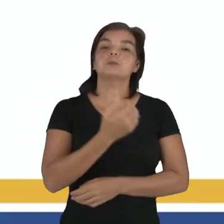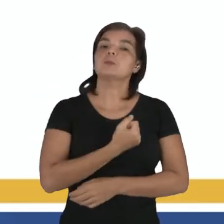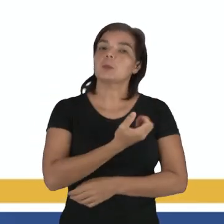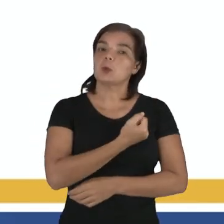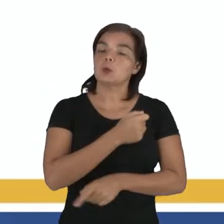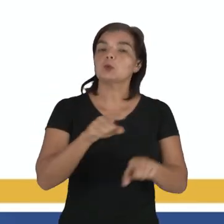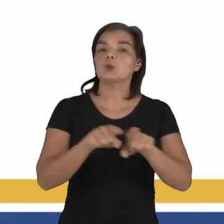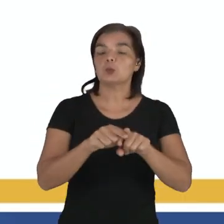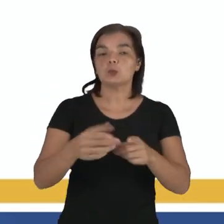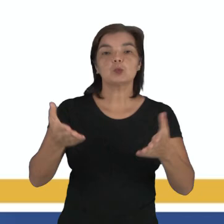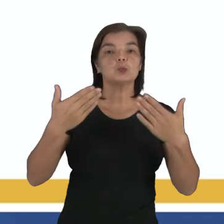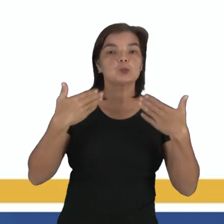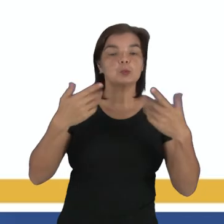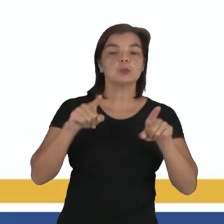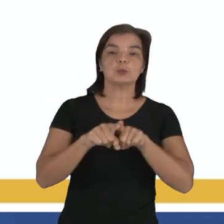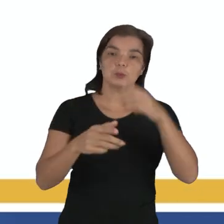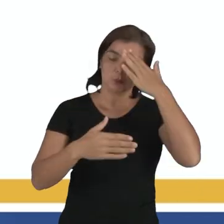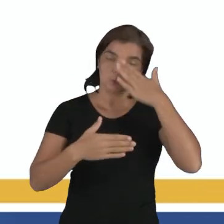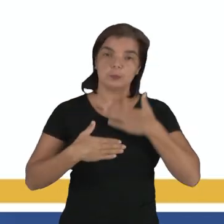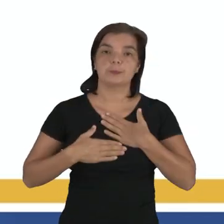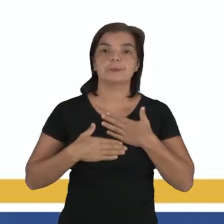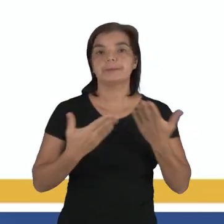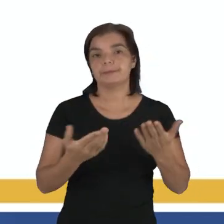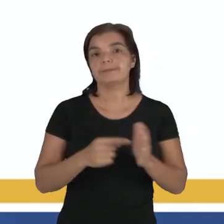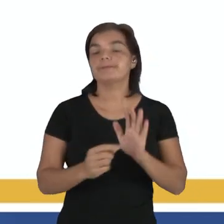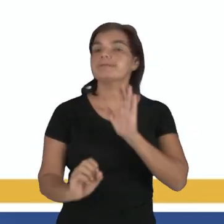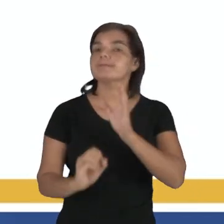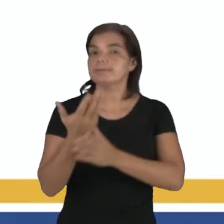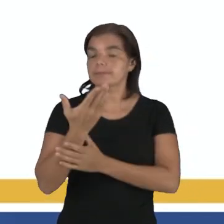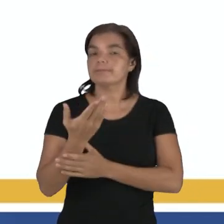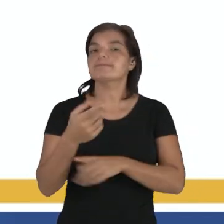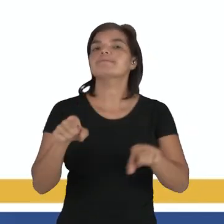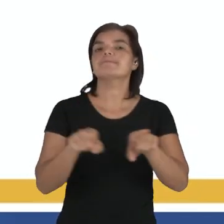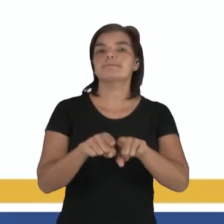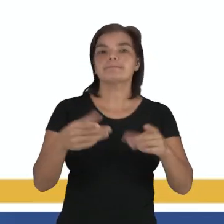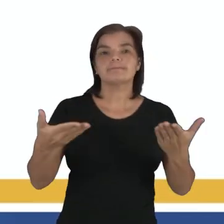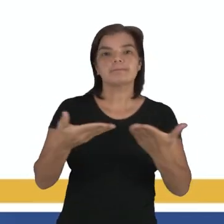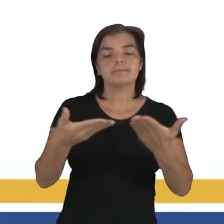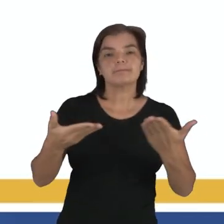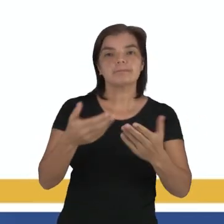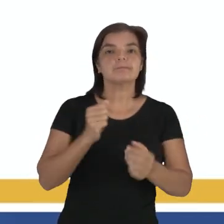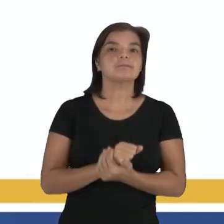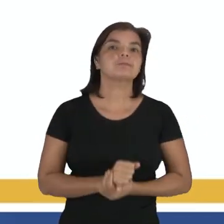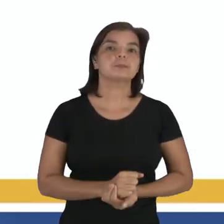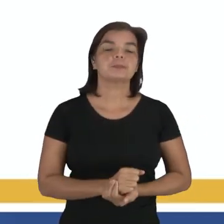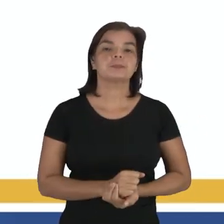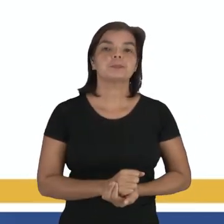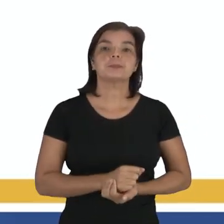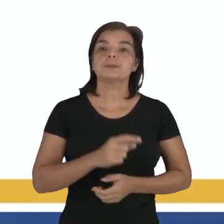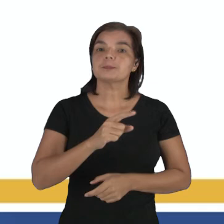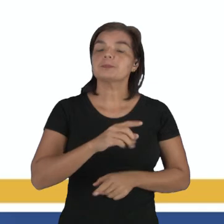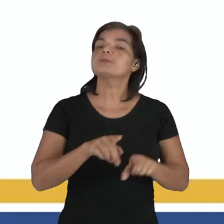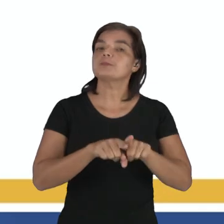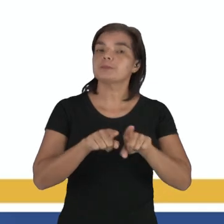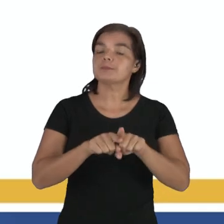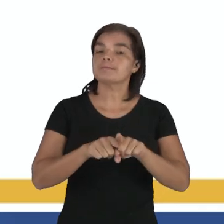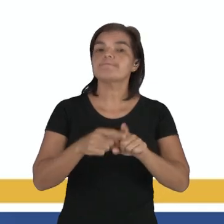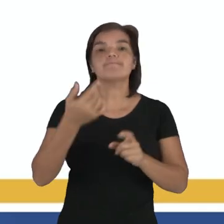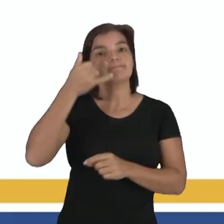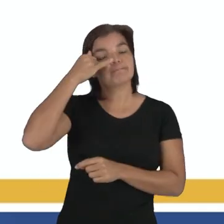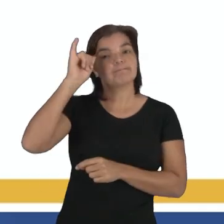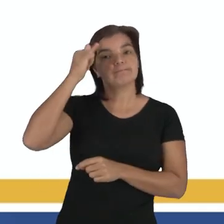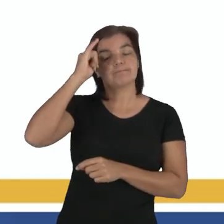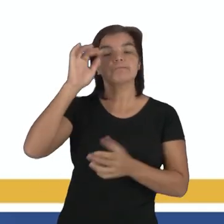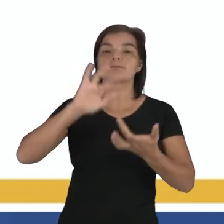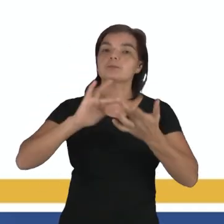valor a esse calor que ele está recebendo. É o que está acontecendo bastante agora por conta das medidas preventivas